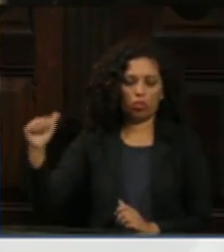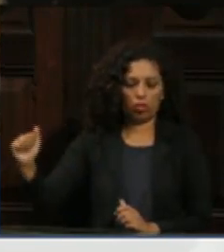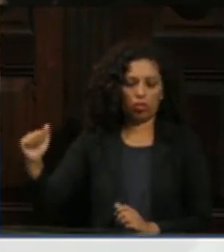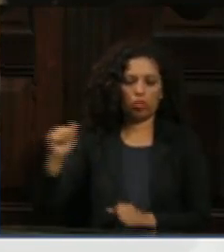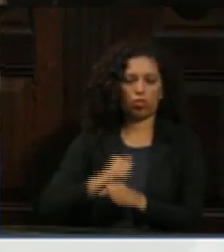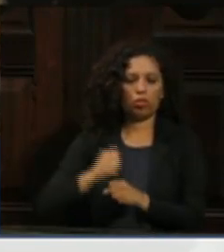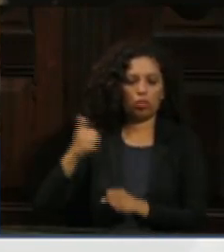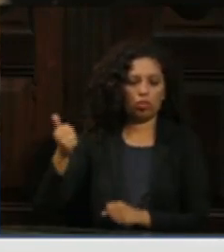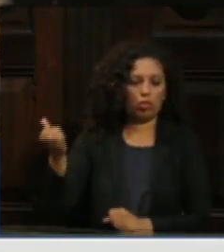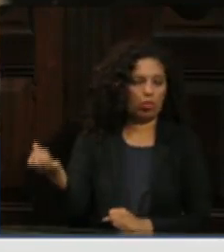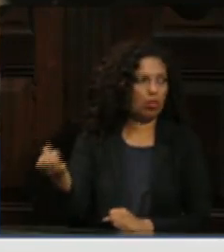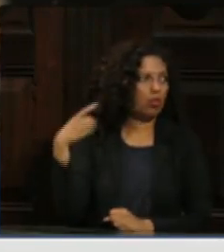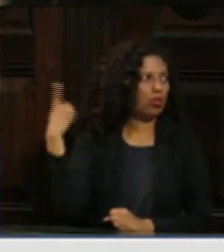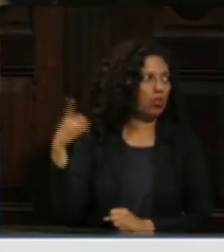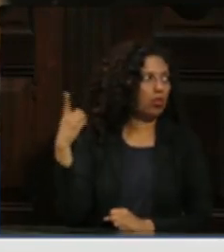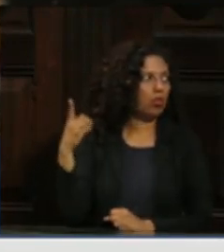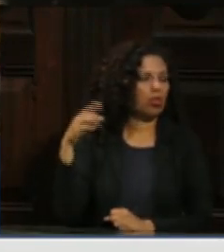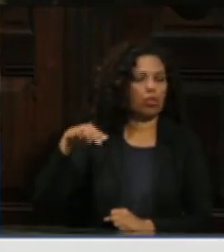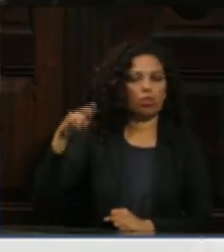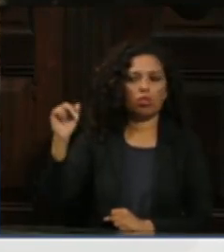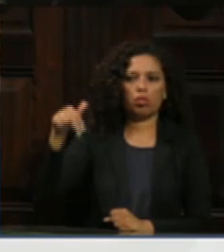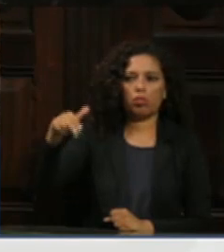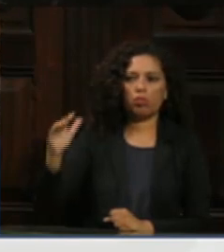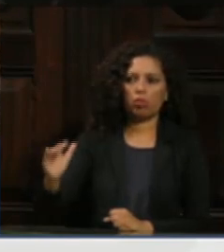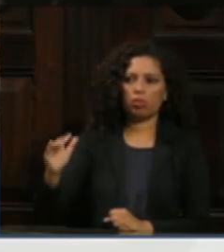Em regime de urgência, discussão única, projeto de lei